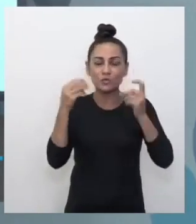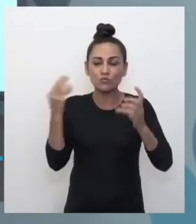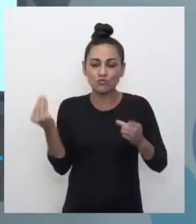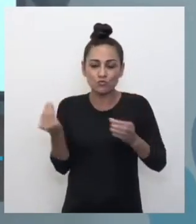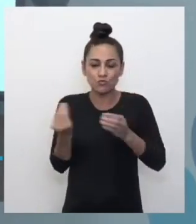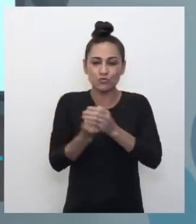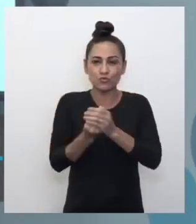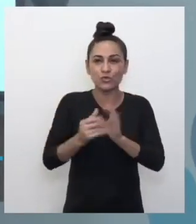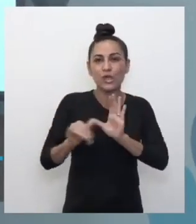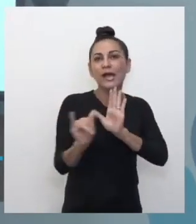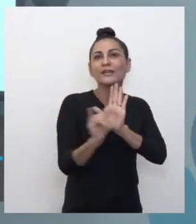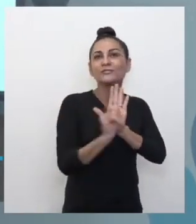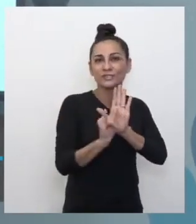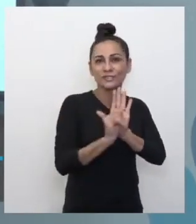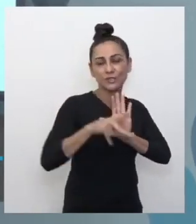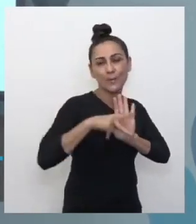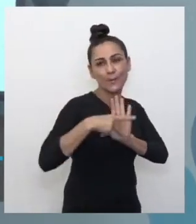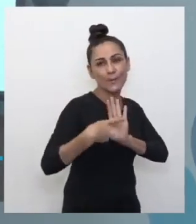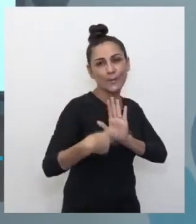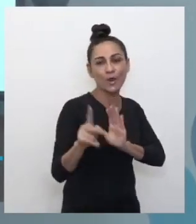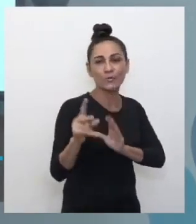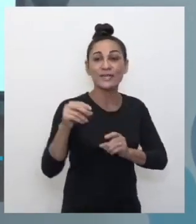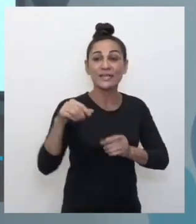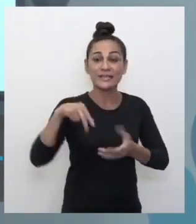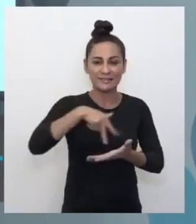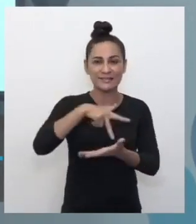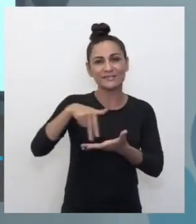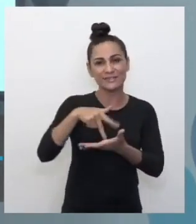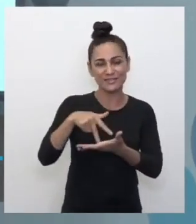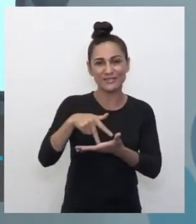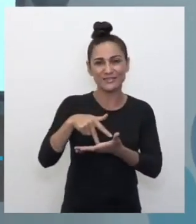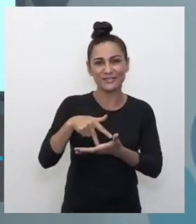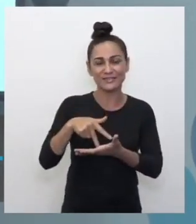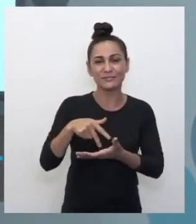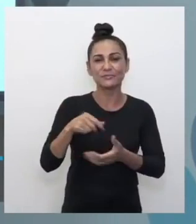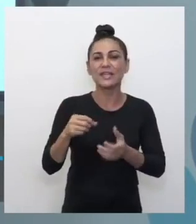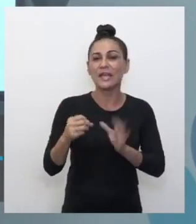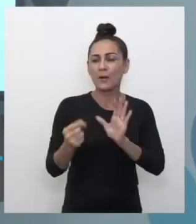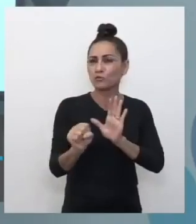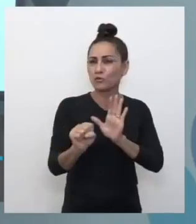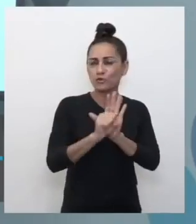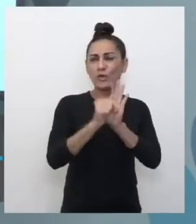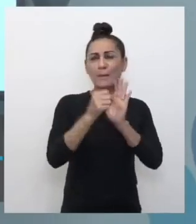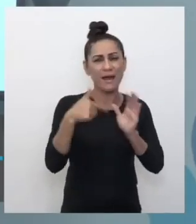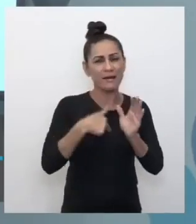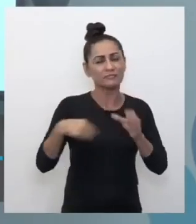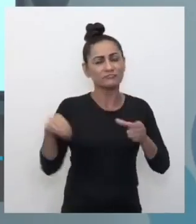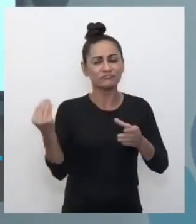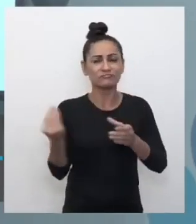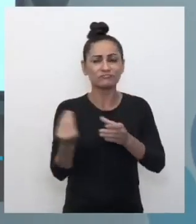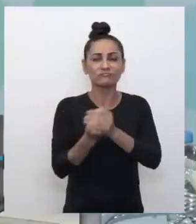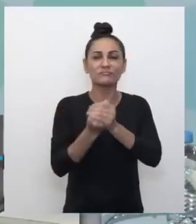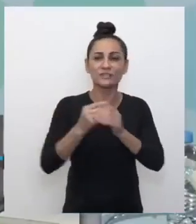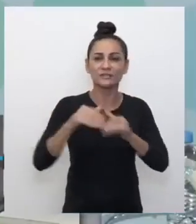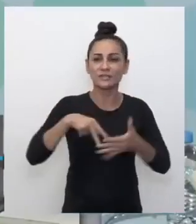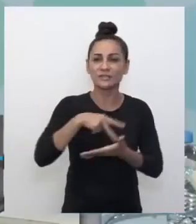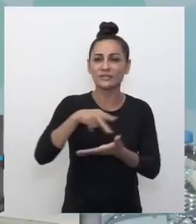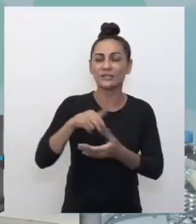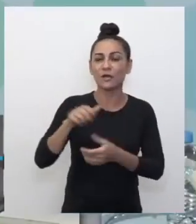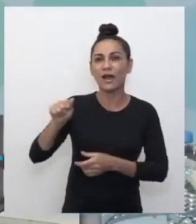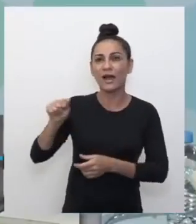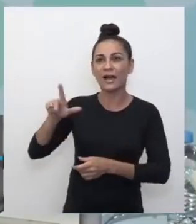sua identidade dentro, a sua marca registrada, digamos assim, né, dentro de cada gesto da dança. A Pro Alexandra colocou